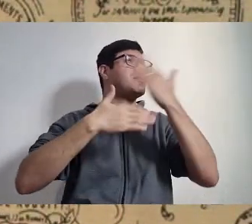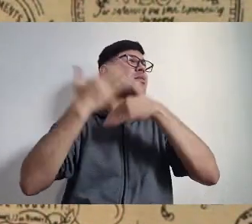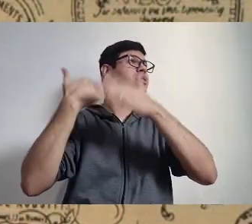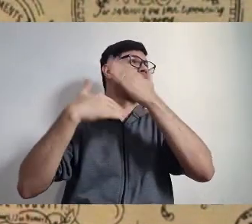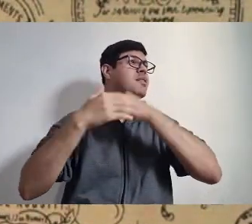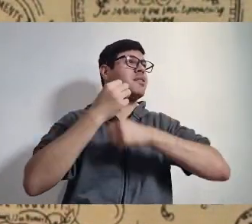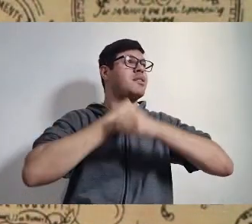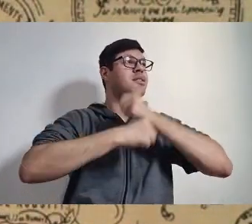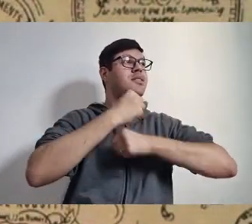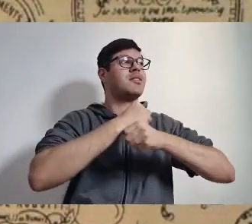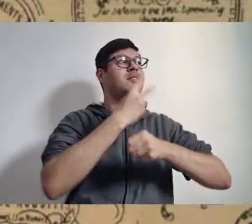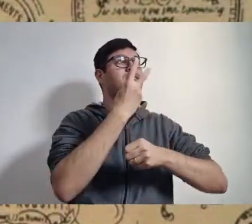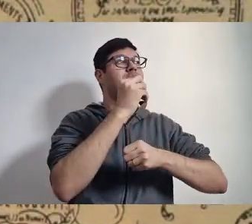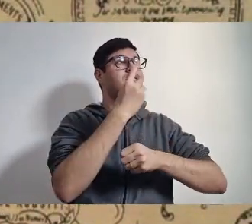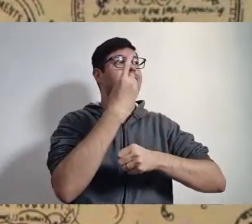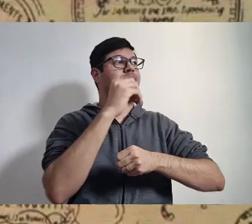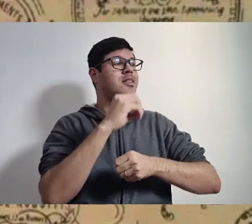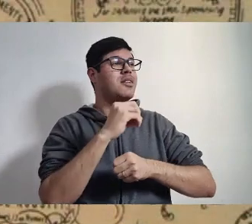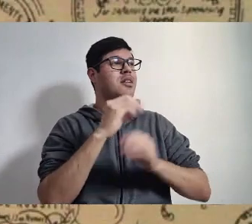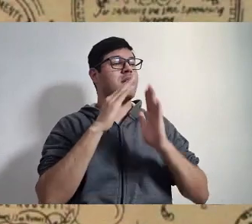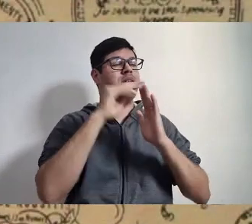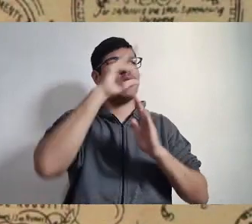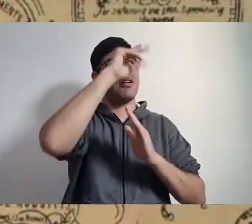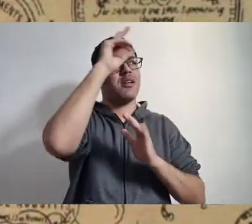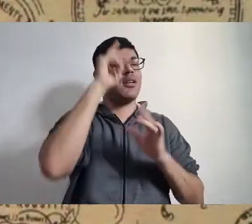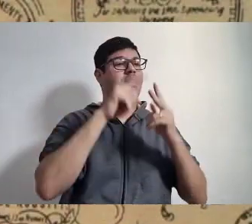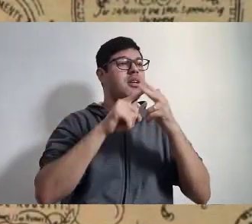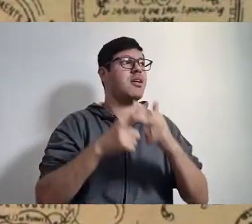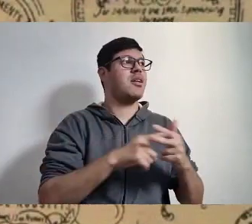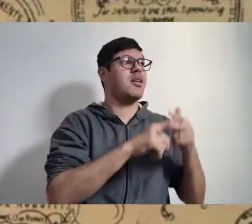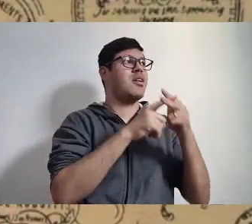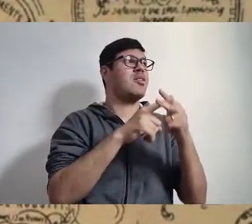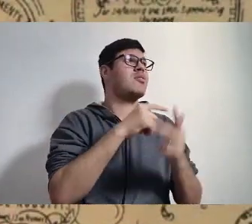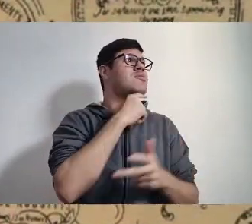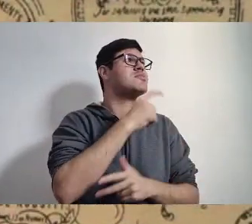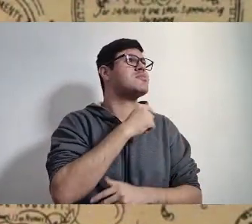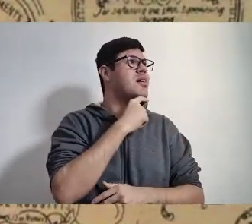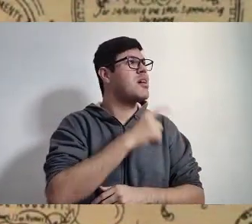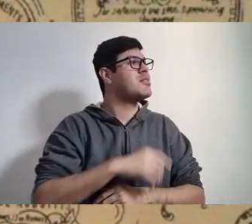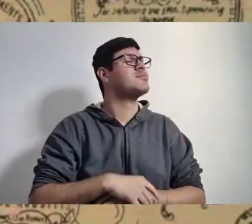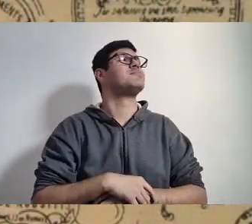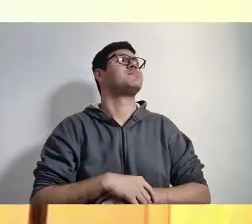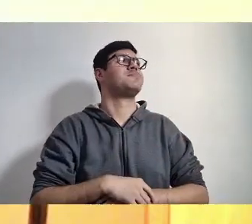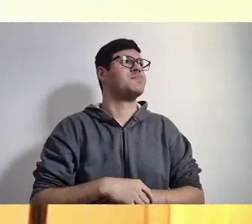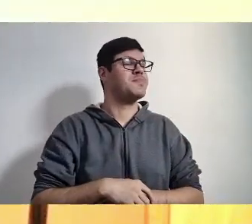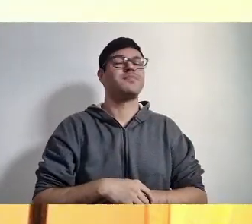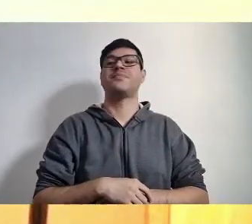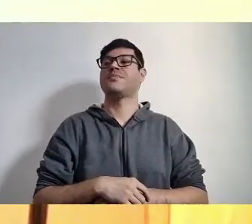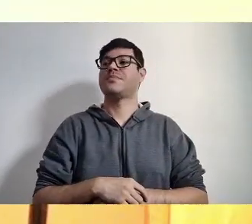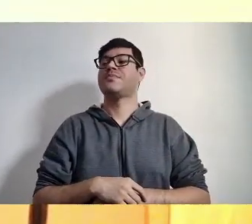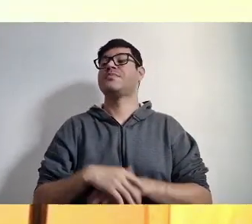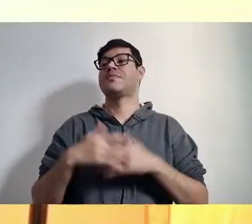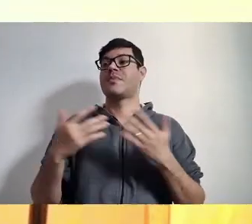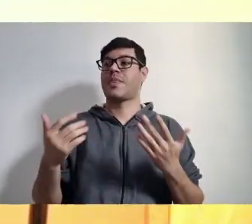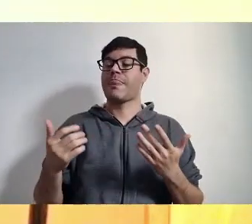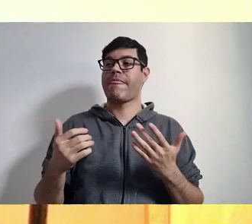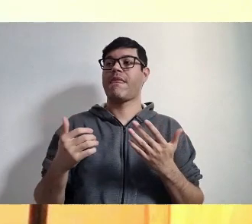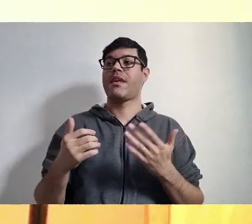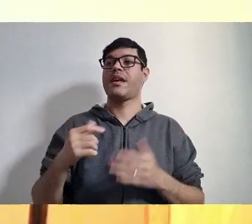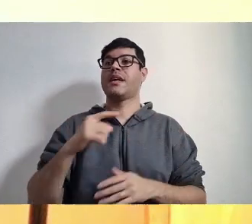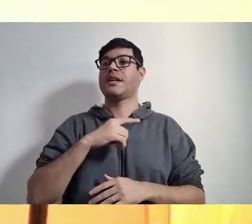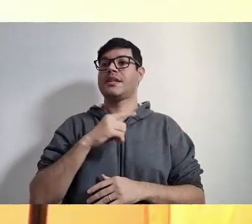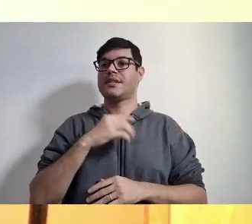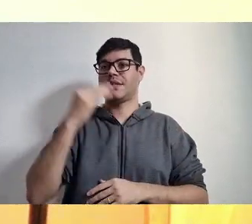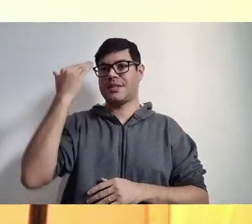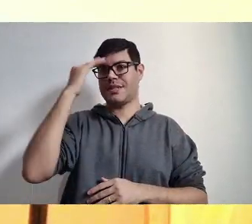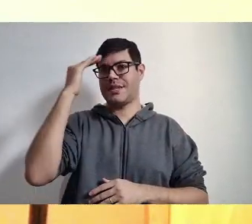E a prefeitura não tem condições de fazer manutenção nos seus veículos. Primeiro, a gente tem que